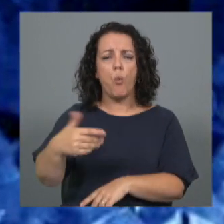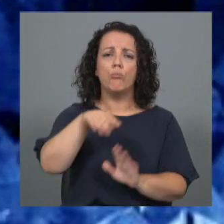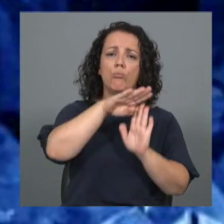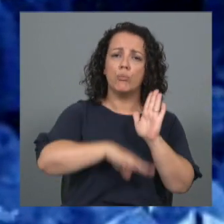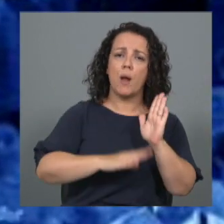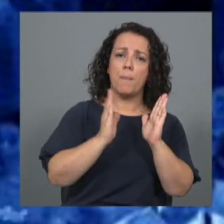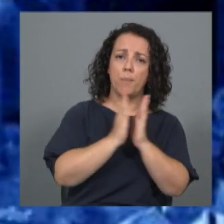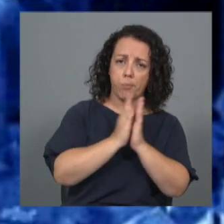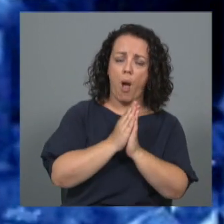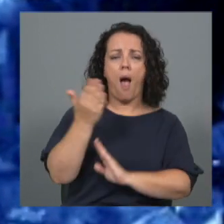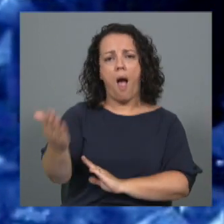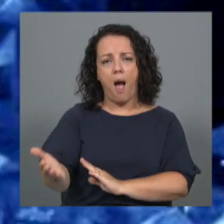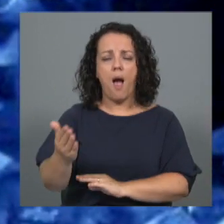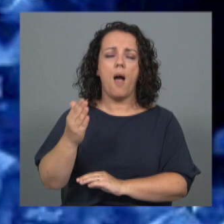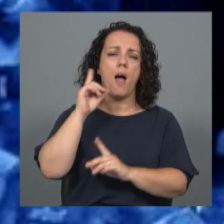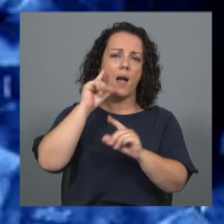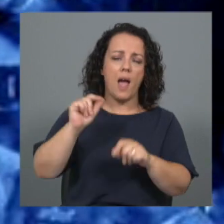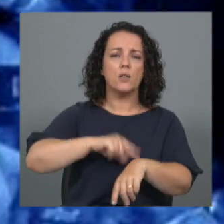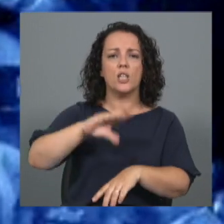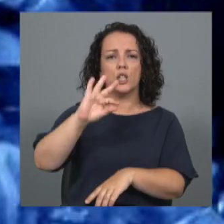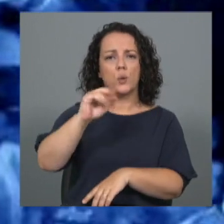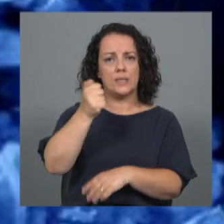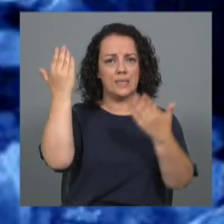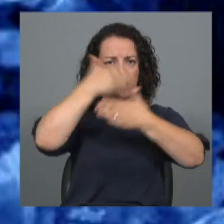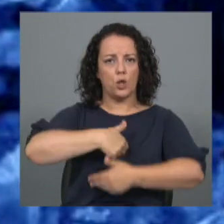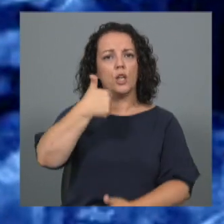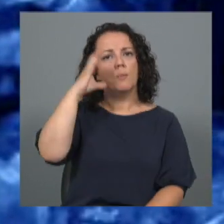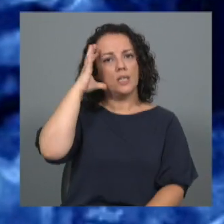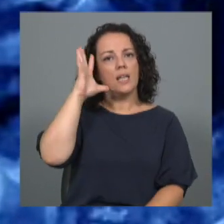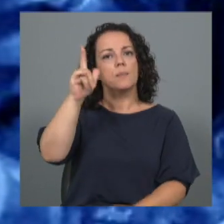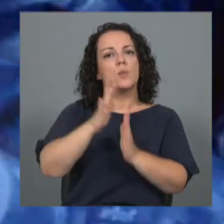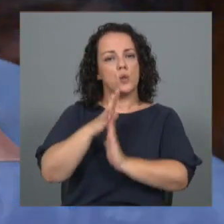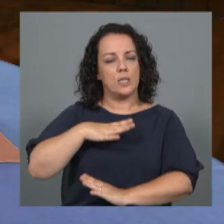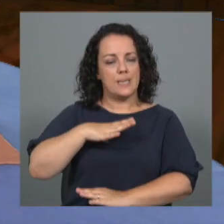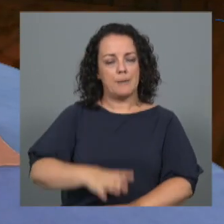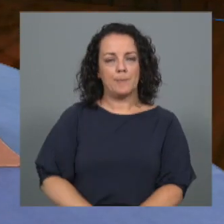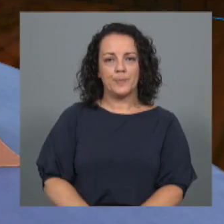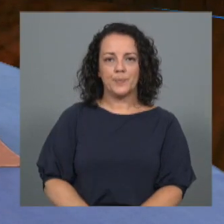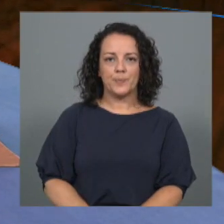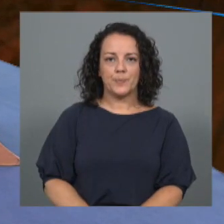Eclésia a partir das 22h45. Tenha então uma muito boa tarde e até amanhã, se Deus quiser.